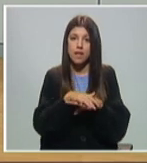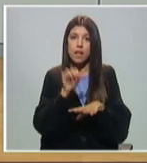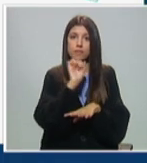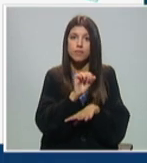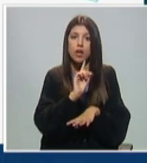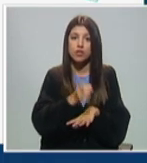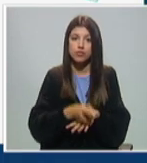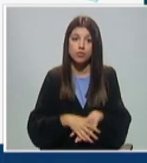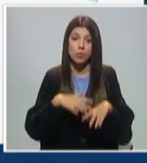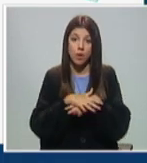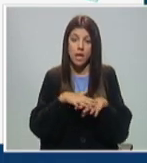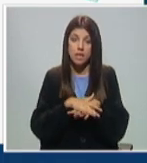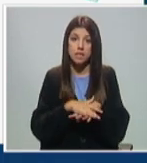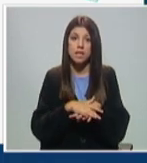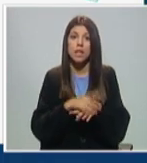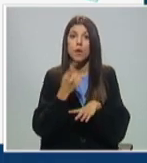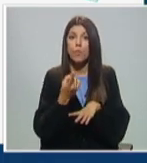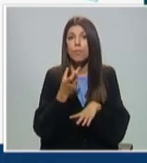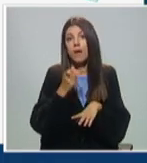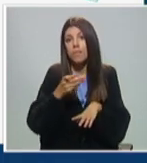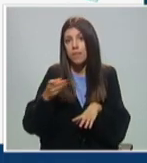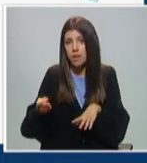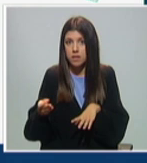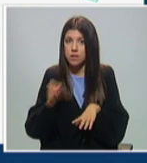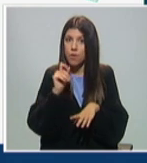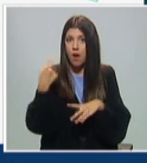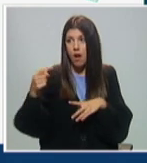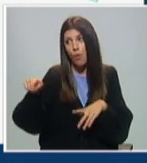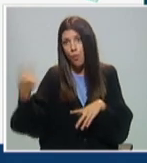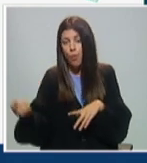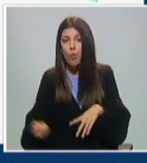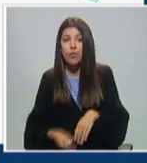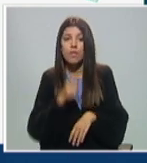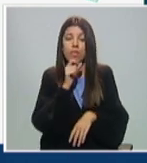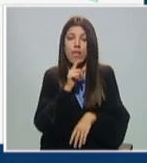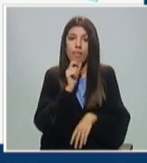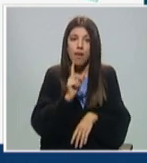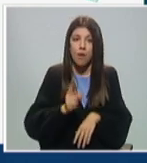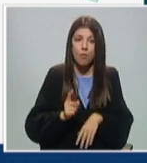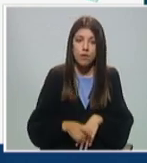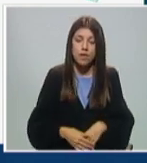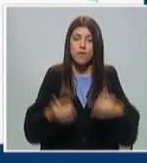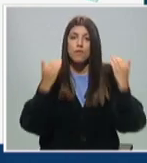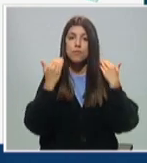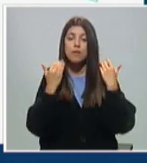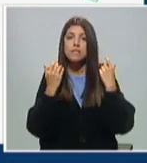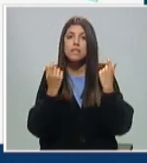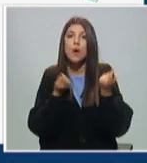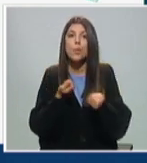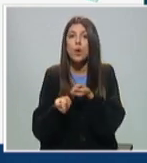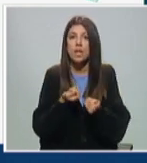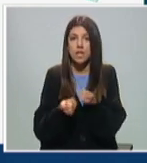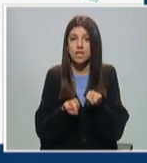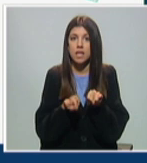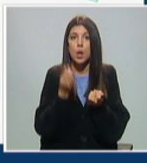O Excel é uma das aplicações que nos permite organizar dados em tabelas,